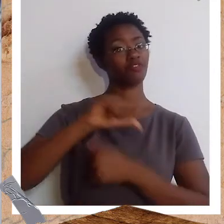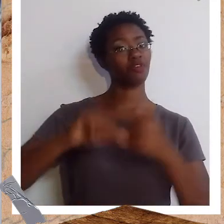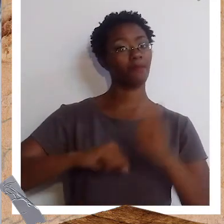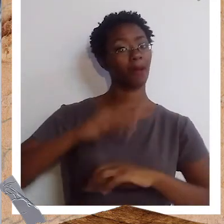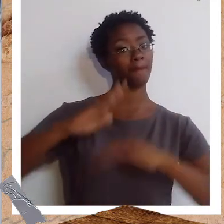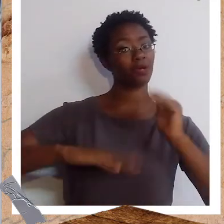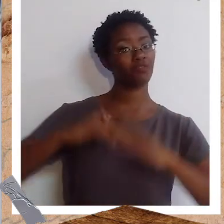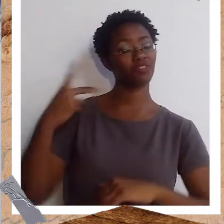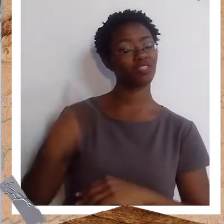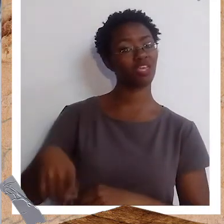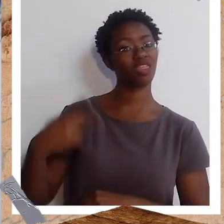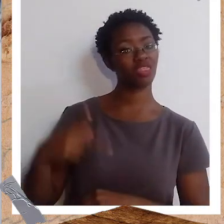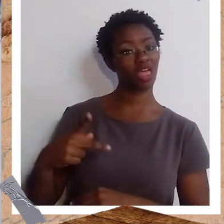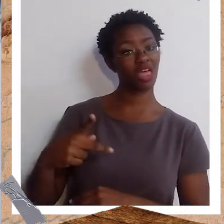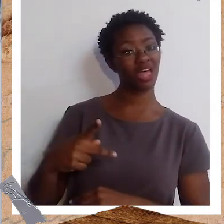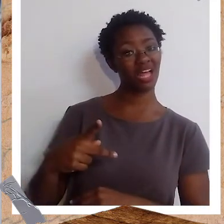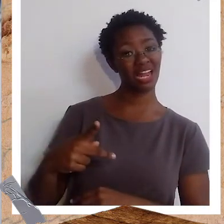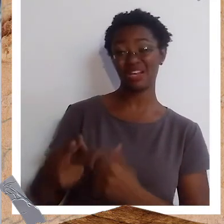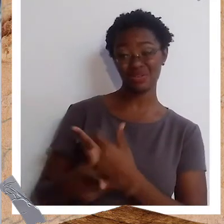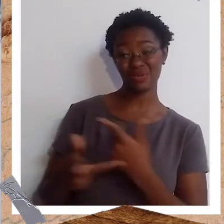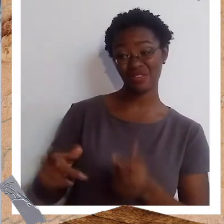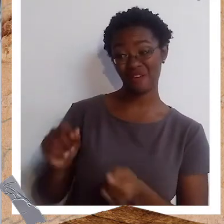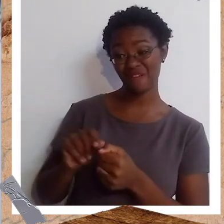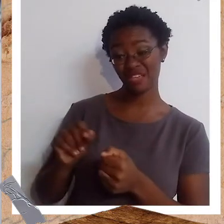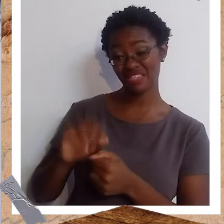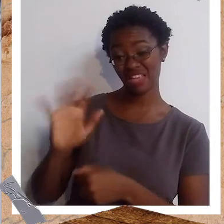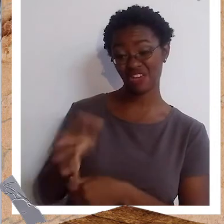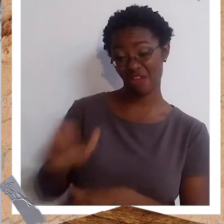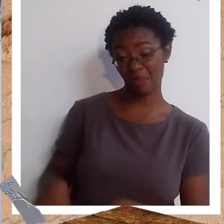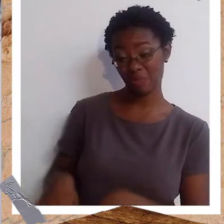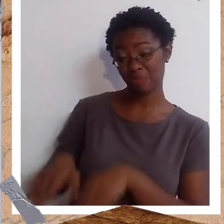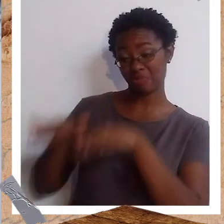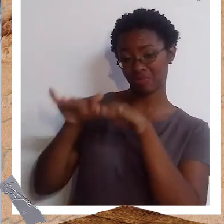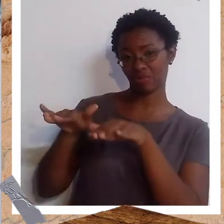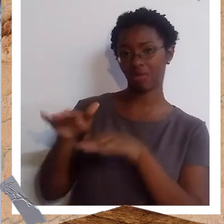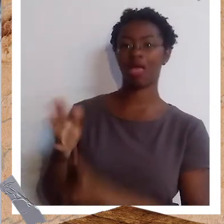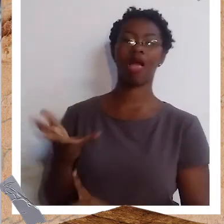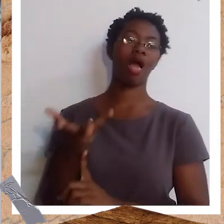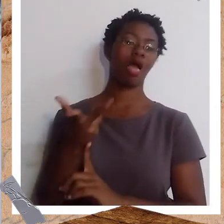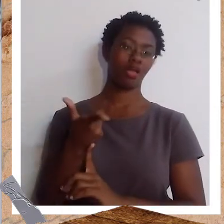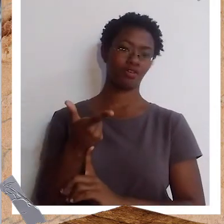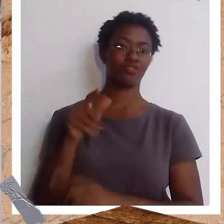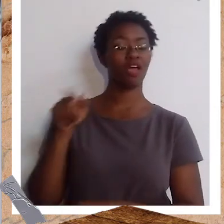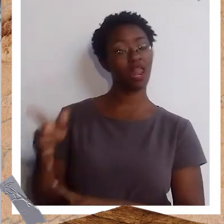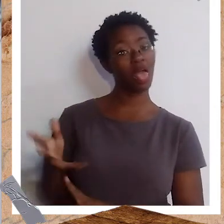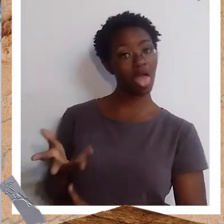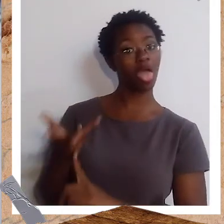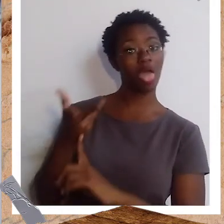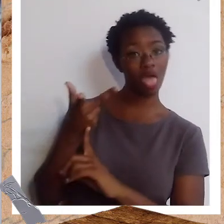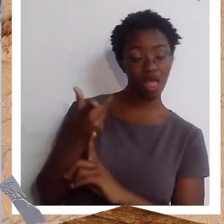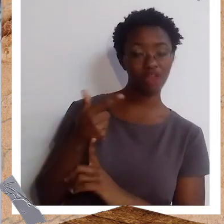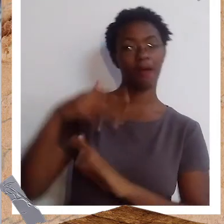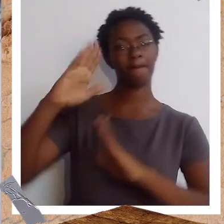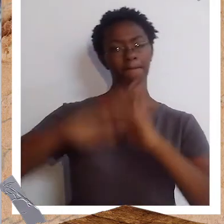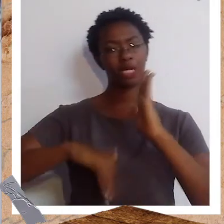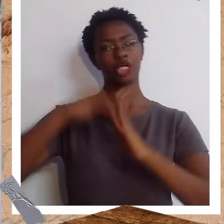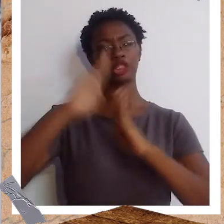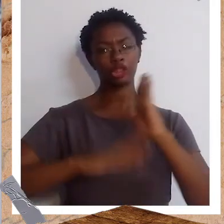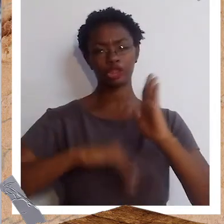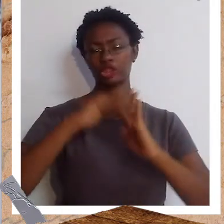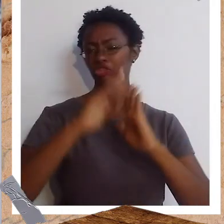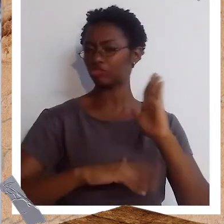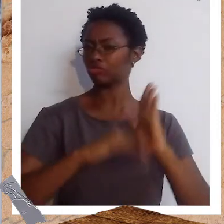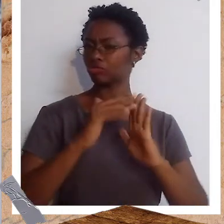que fazia desde criança, fazer arte. Como artista plástica, faz pinturas em acrílico